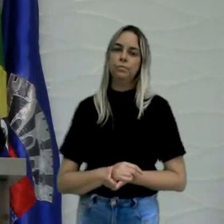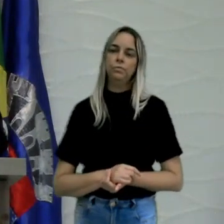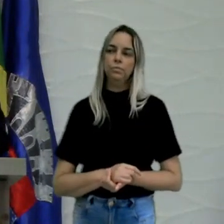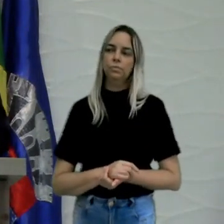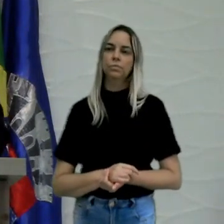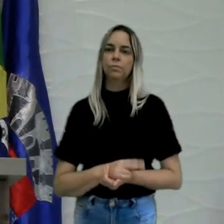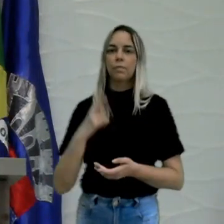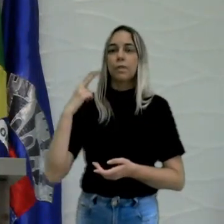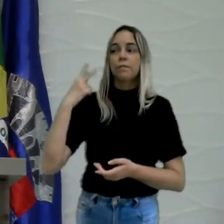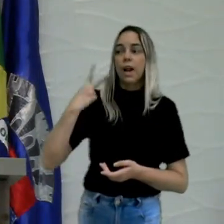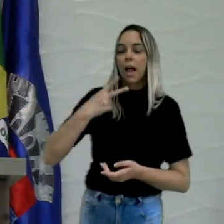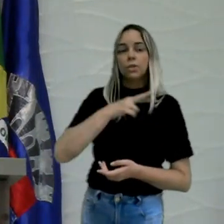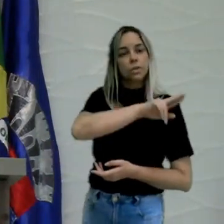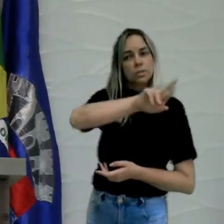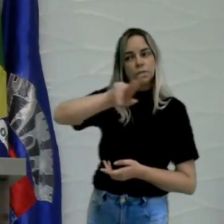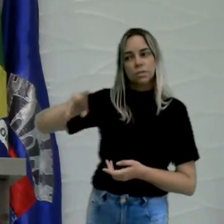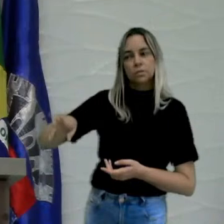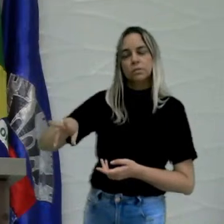Vereadores,